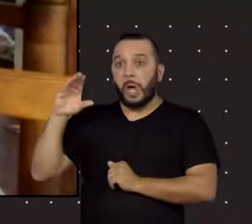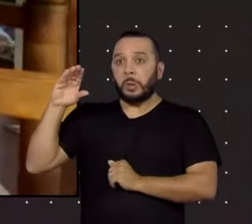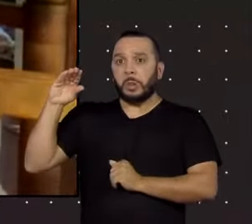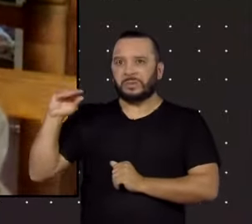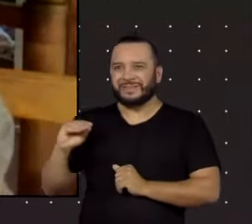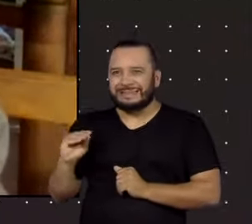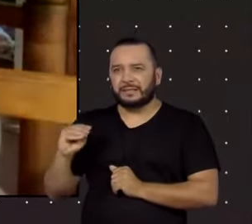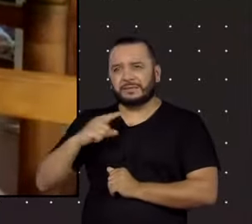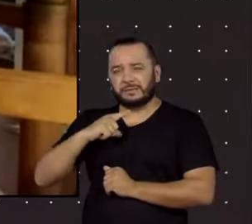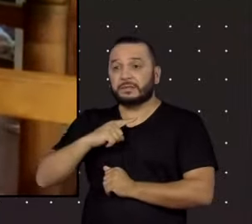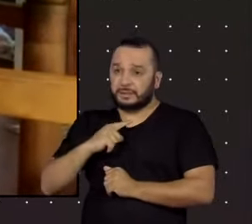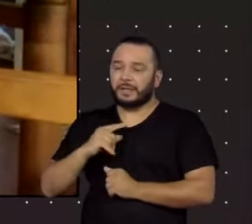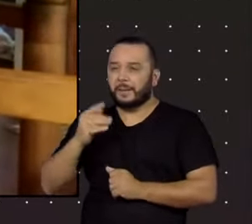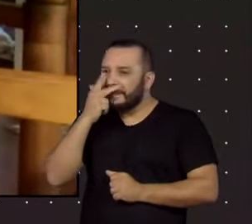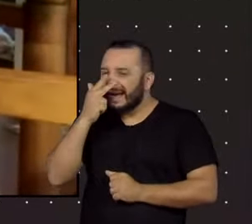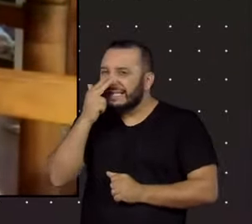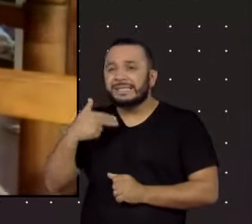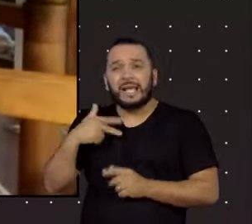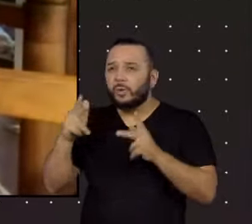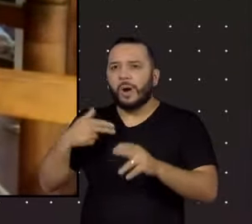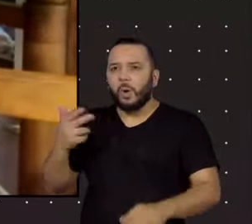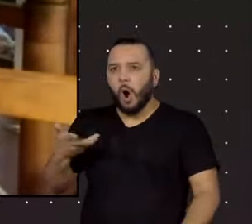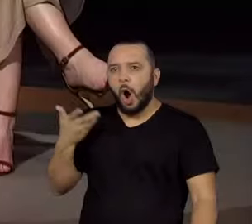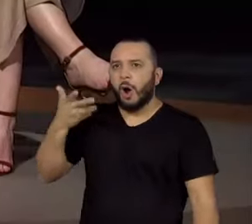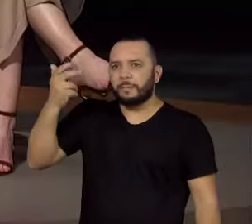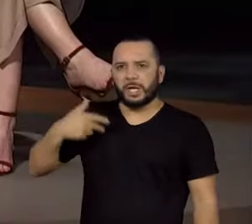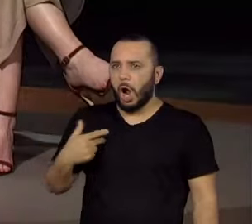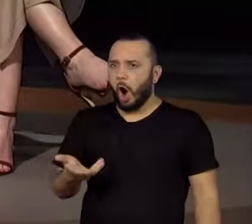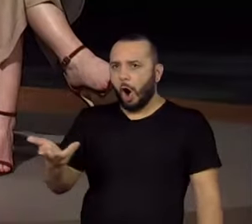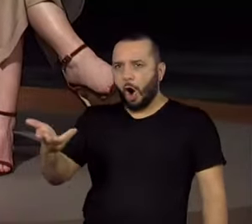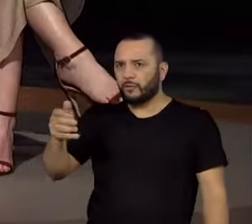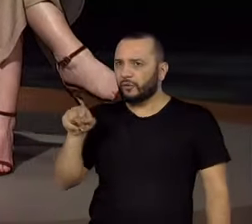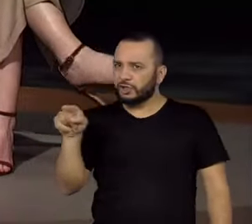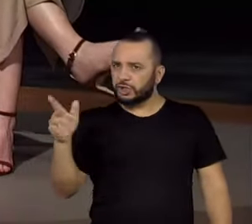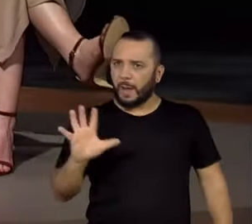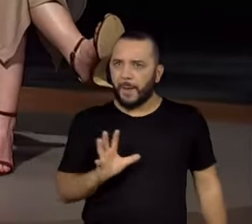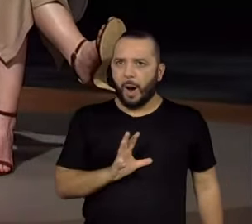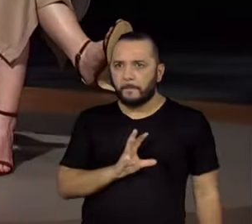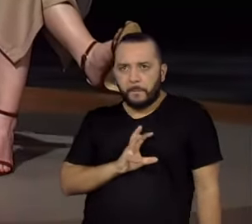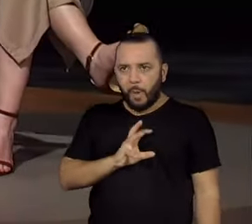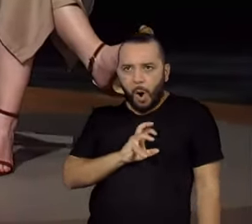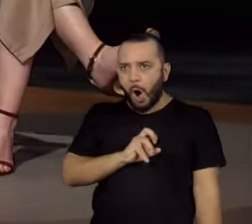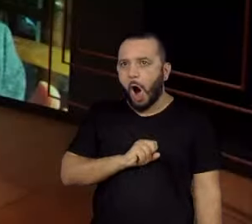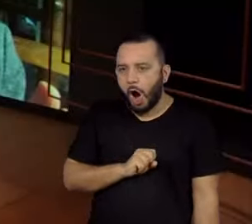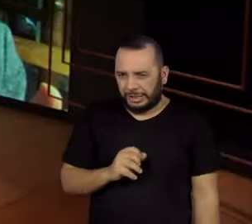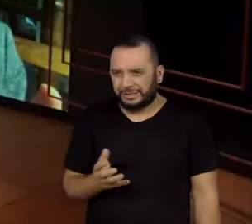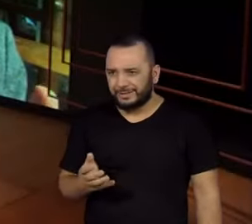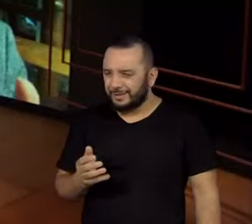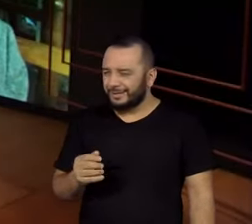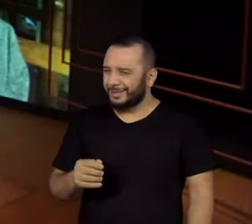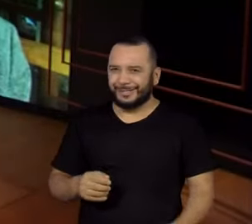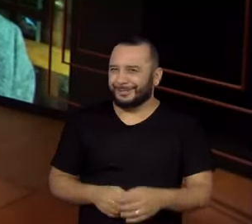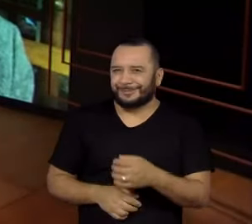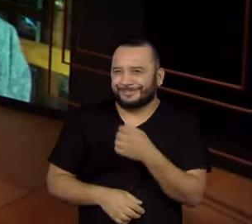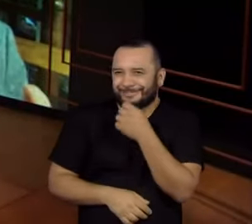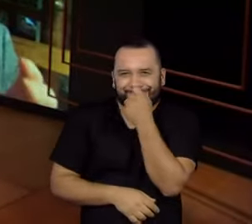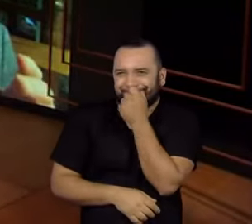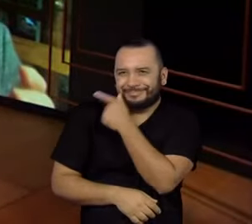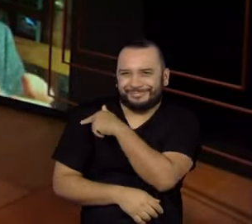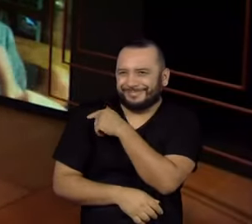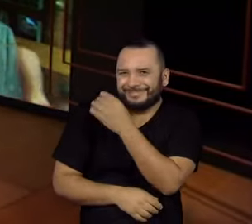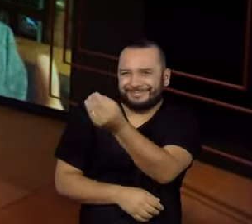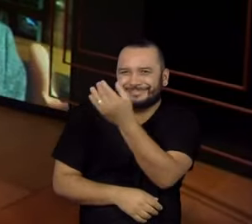como se fossem cantores de ópera. Oh, minha querida, você... Eu achava aquilo muito ridículo. Mas quando era criança eu